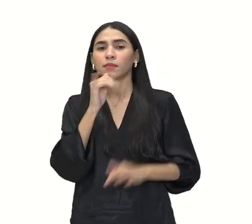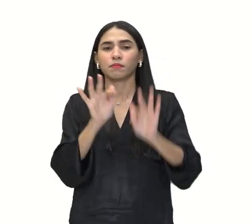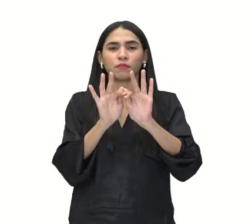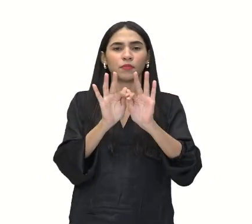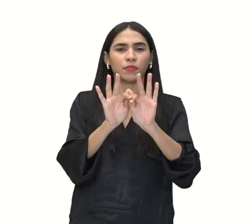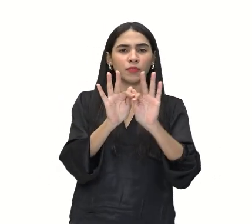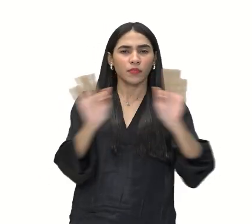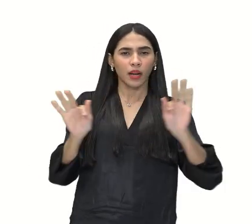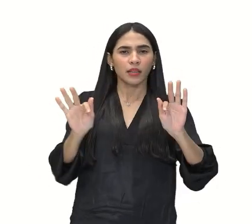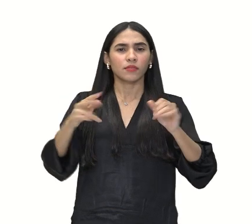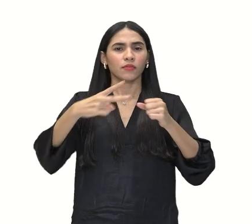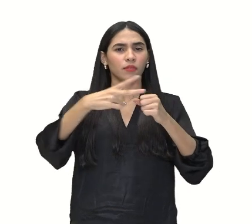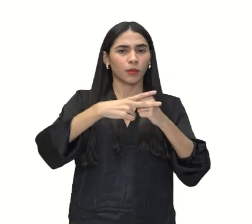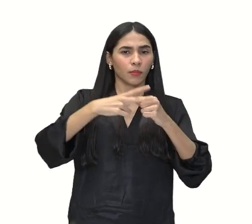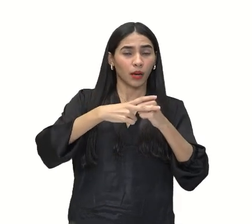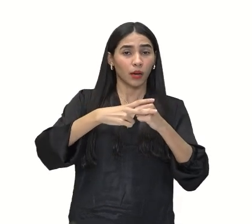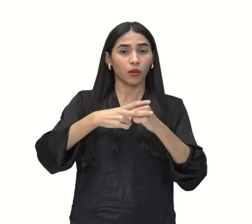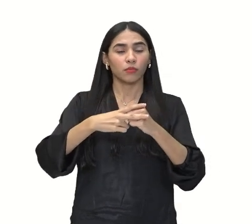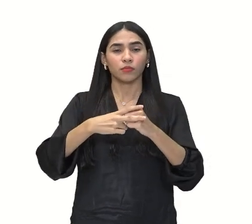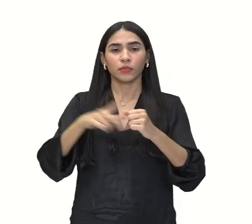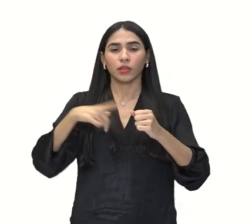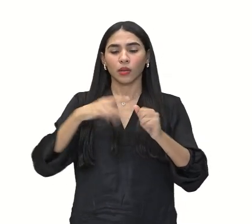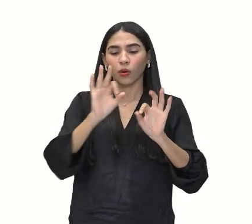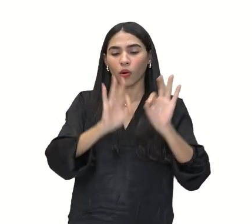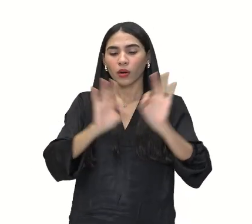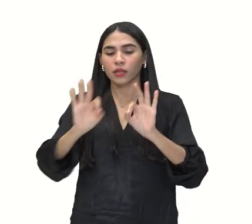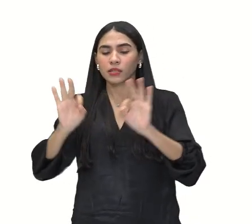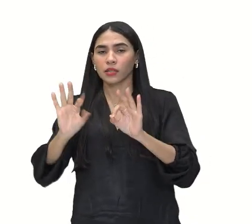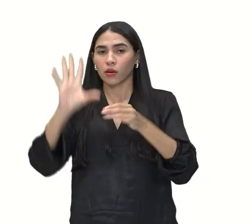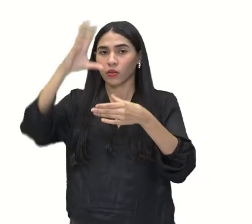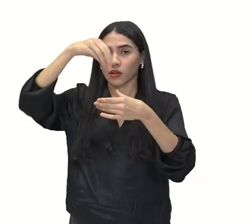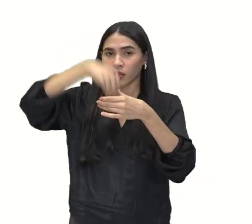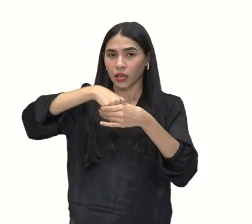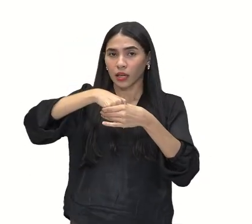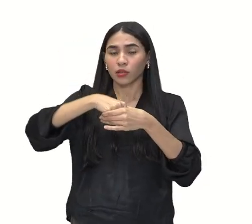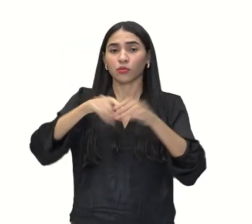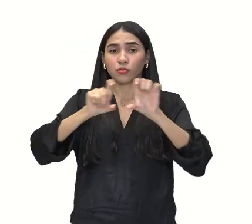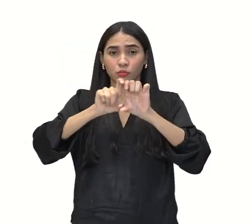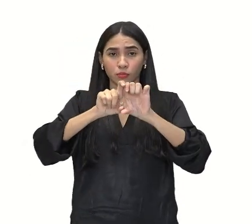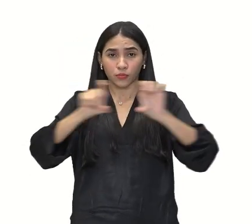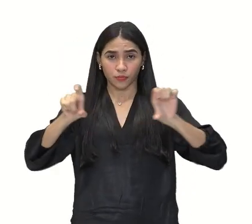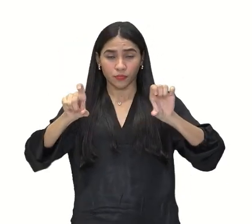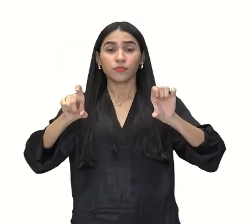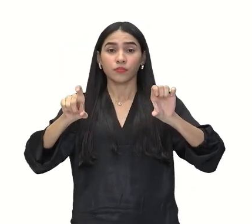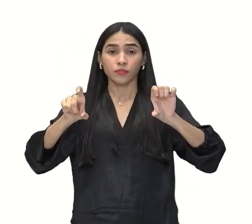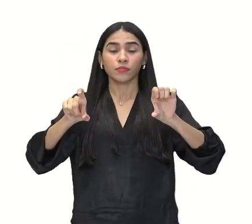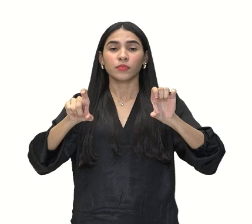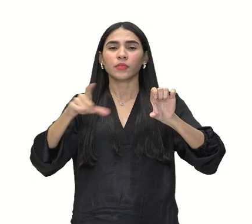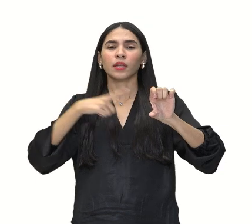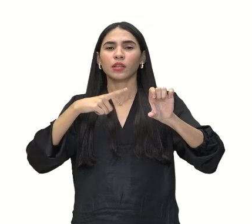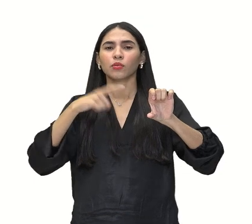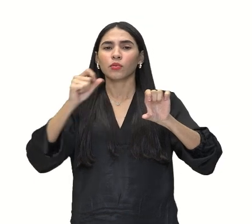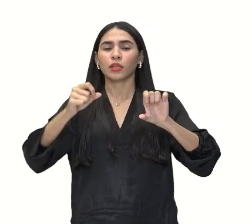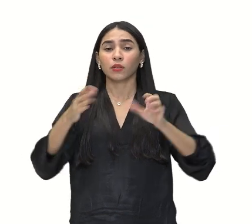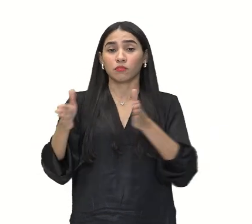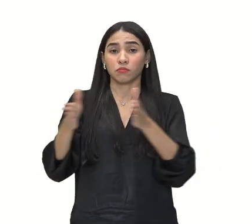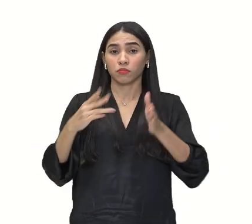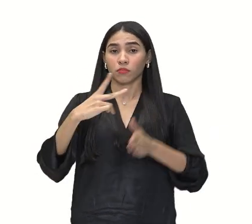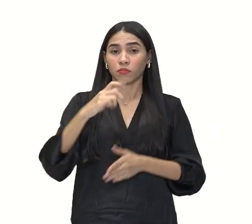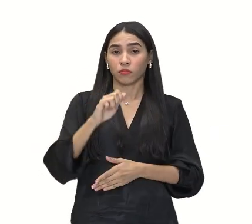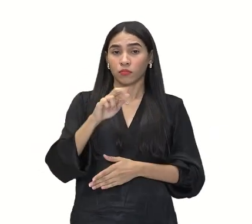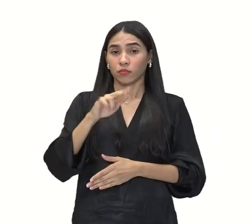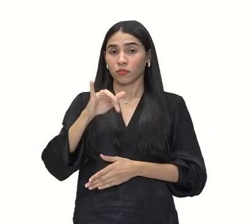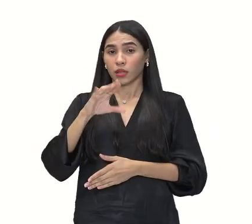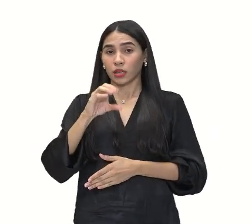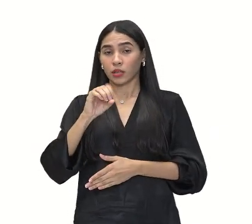frase verbal, que se organiza dentro de um enunciado, ok? Formando um período,